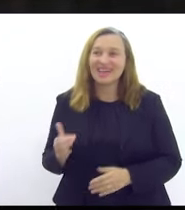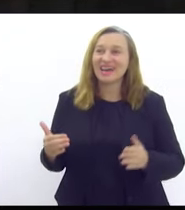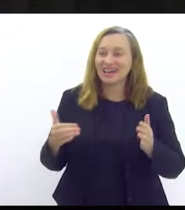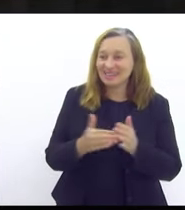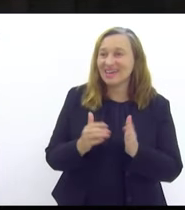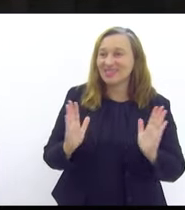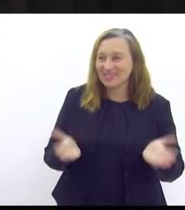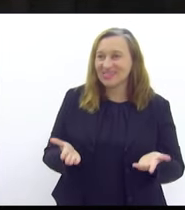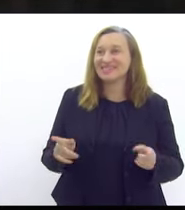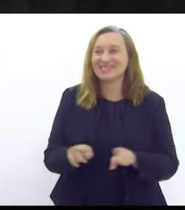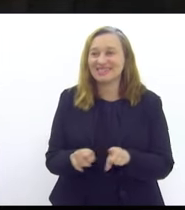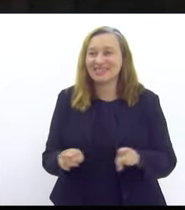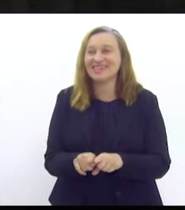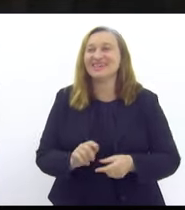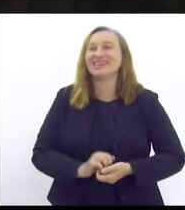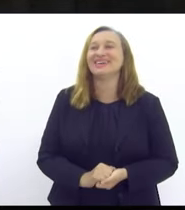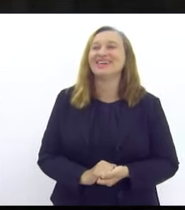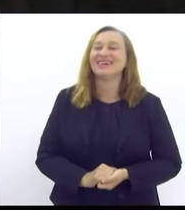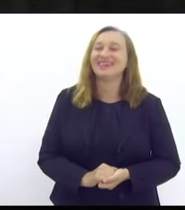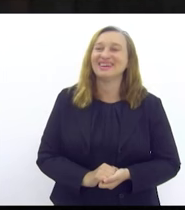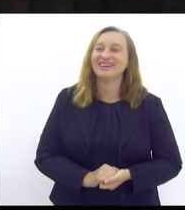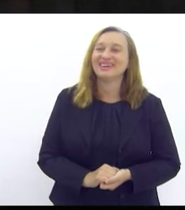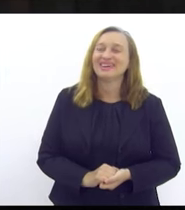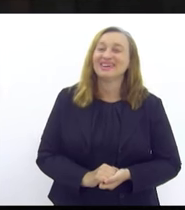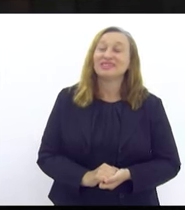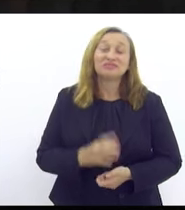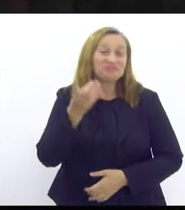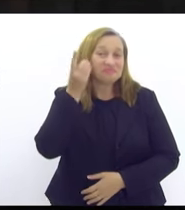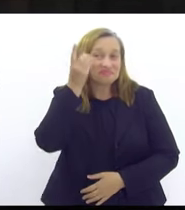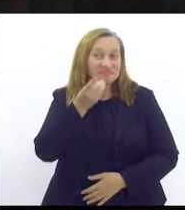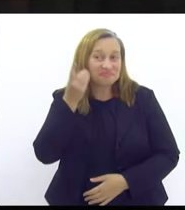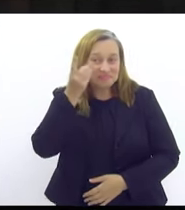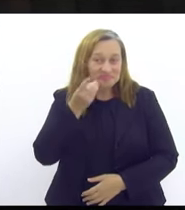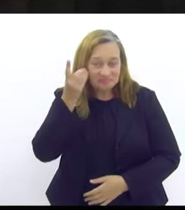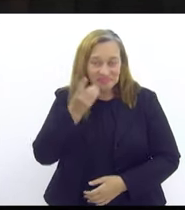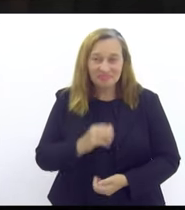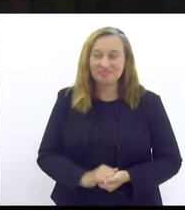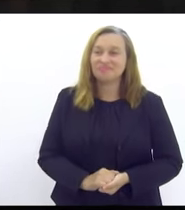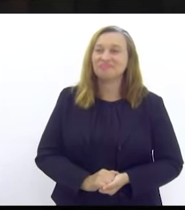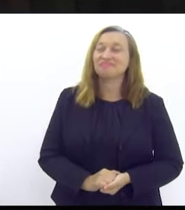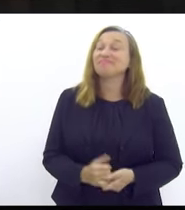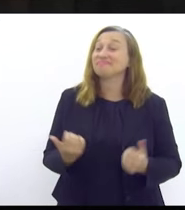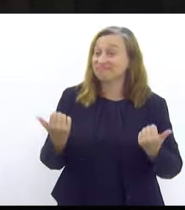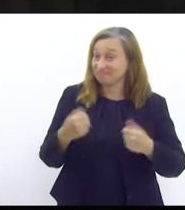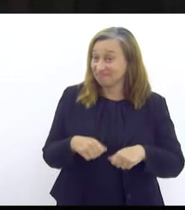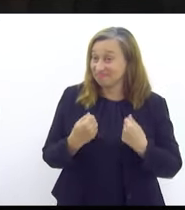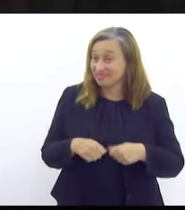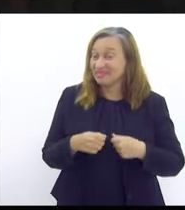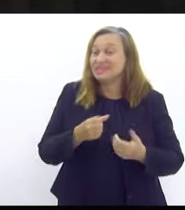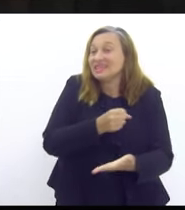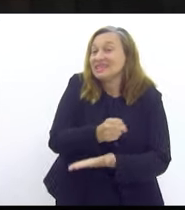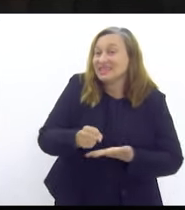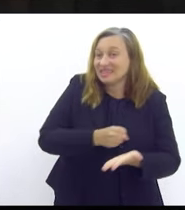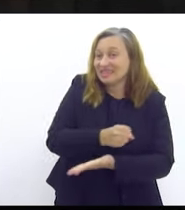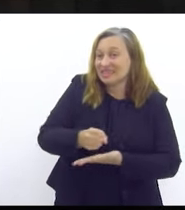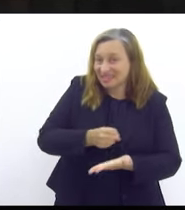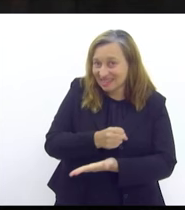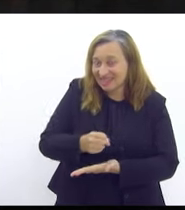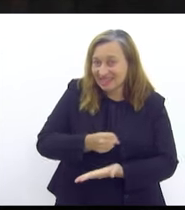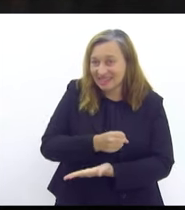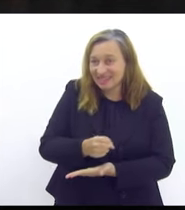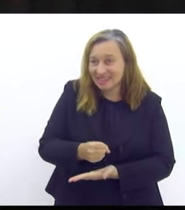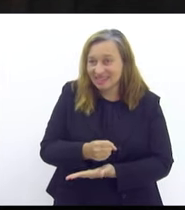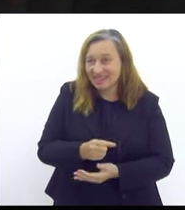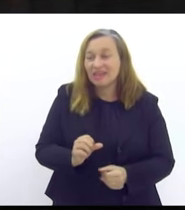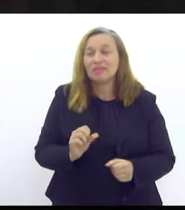de hoje, que sejam os deputados que precisam da base para